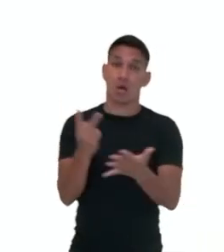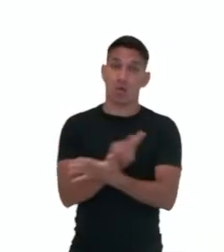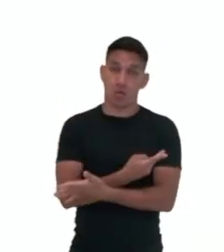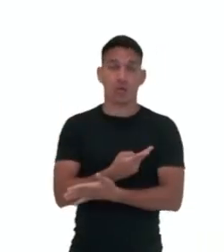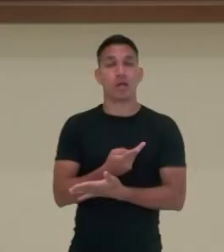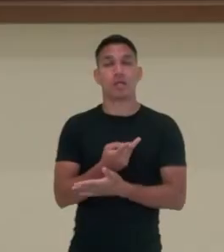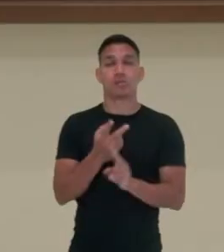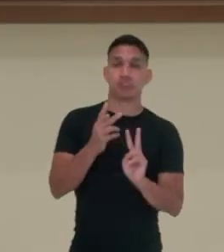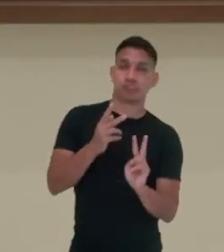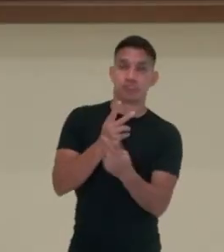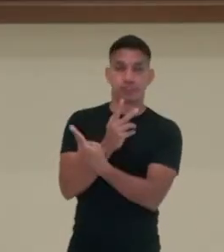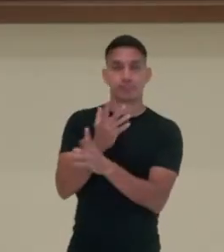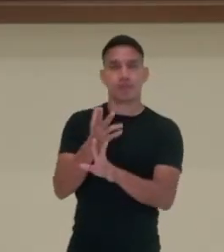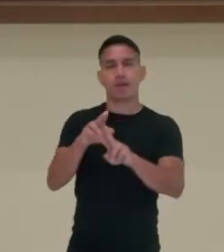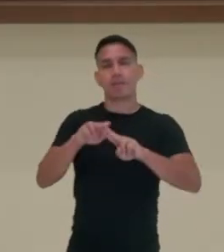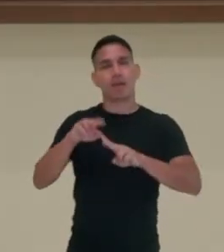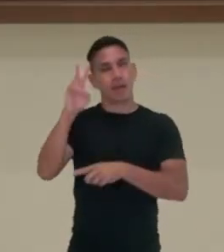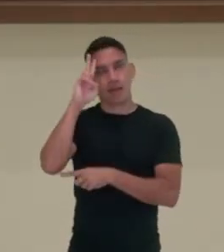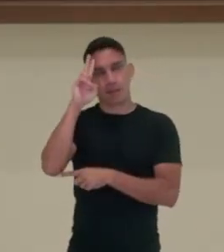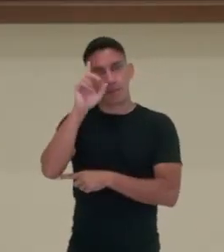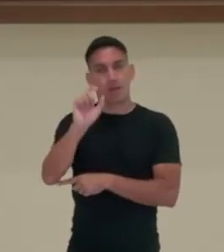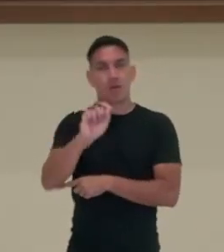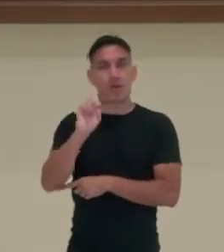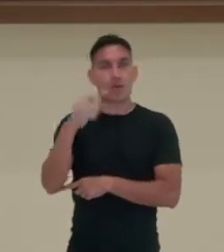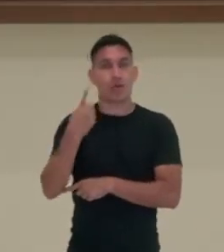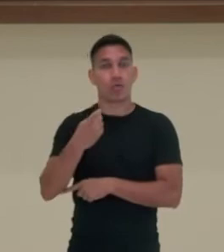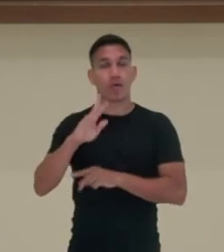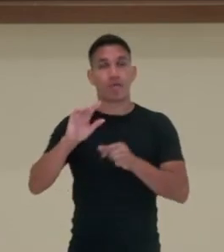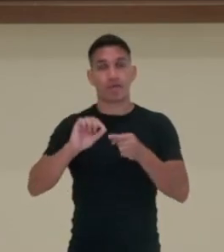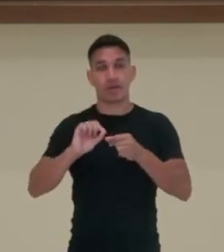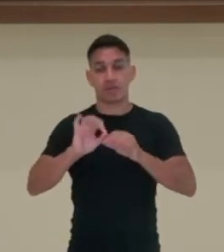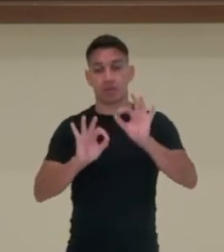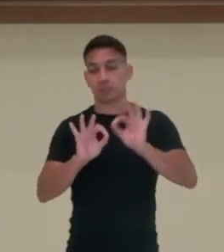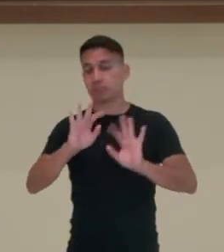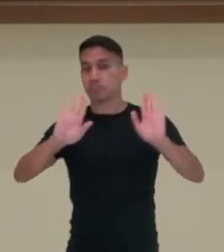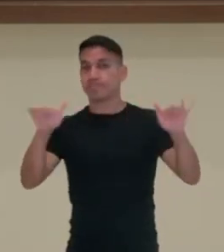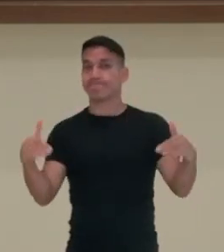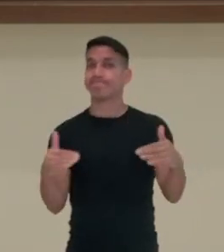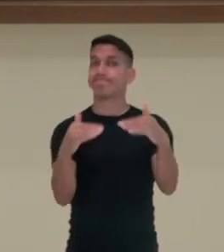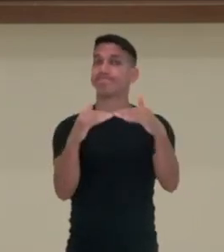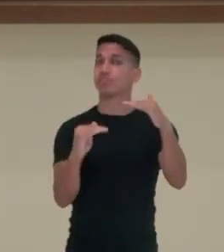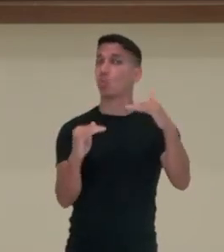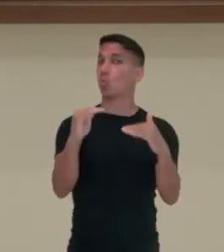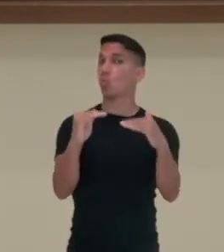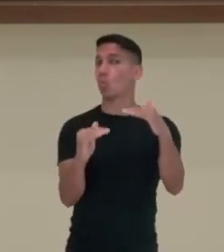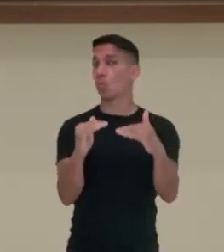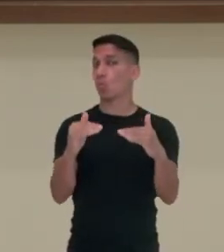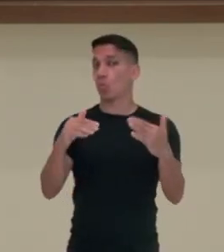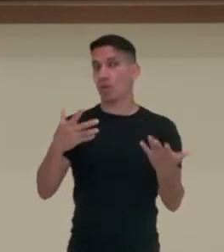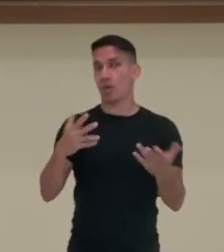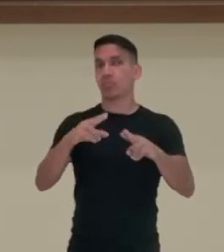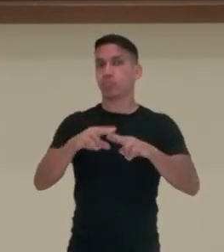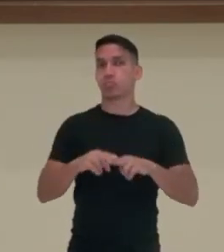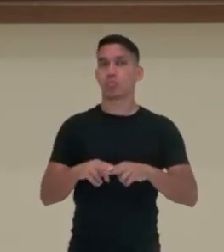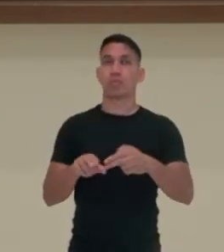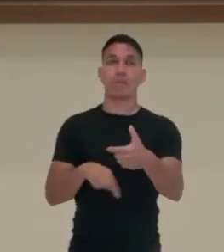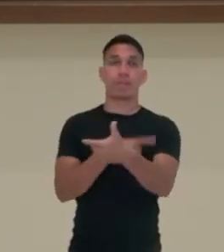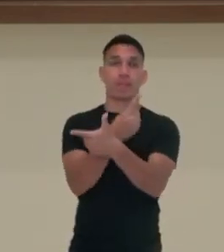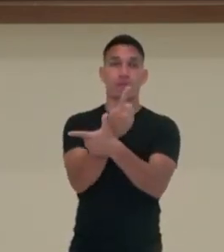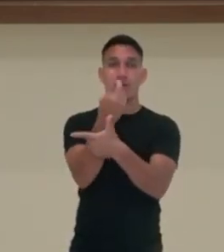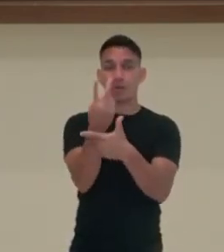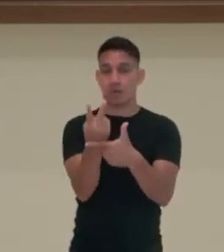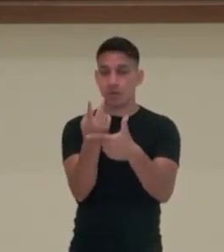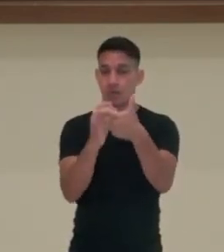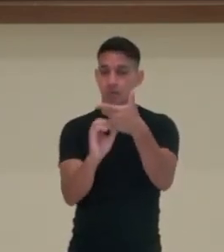meio. Lembre-se que estou trabalhando com probabilidade. Então, 1 dividido por 2